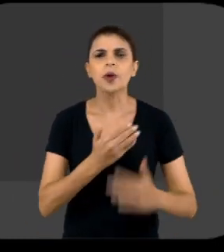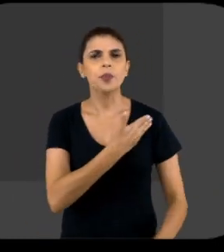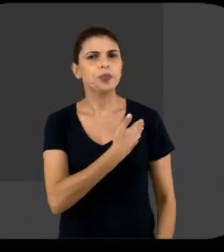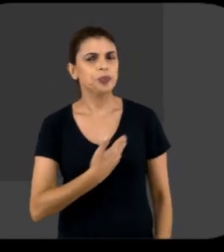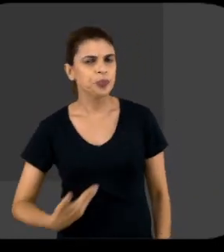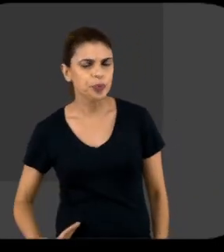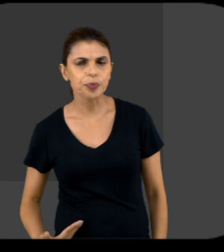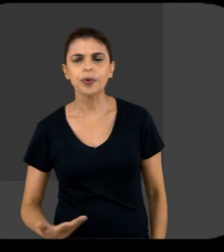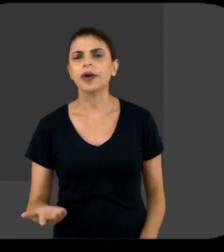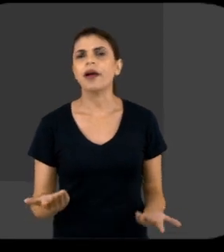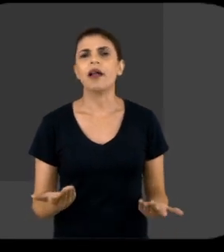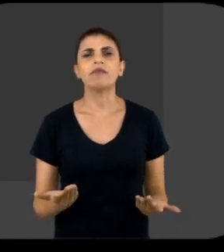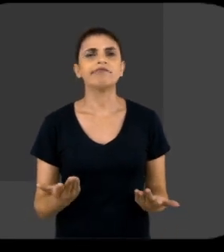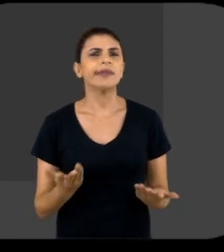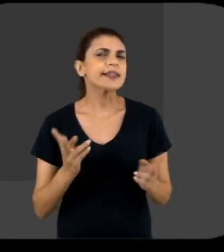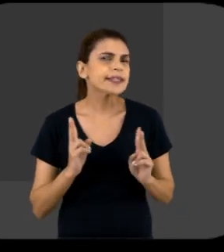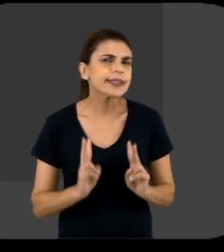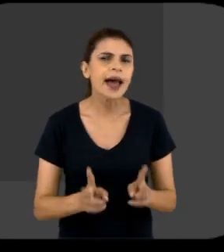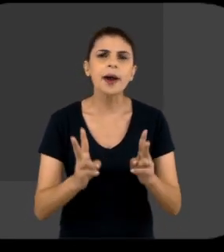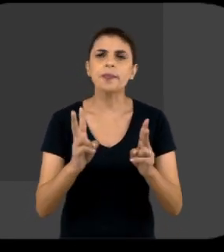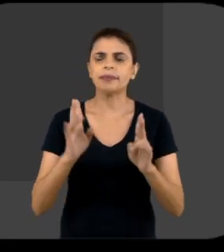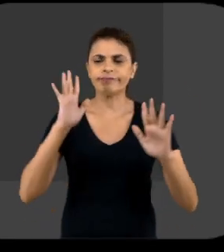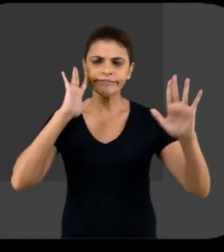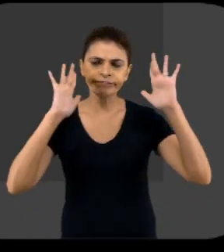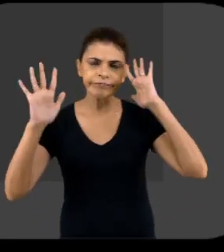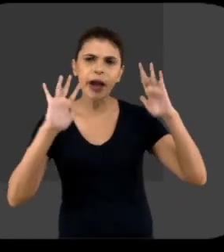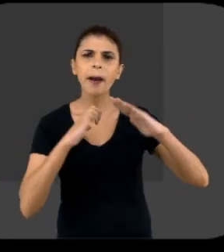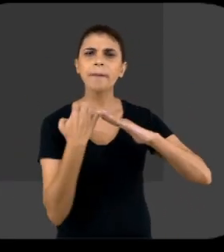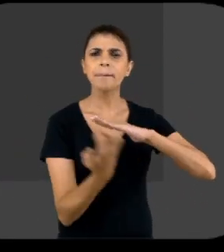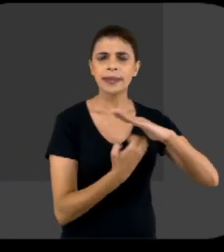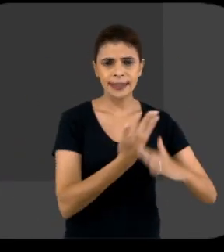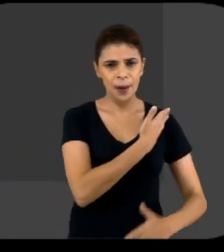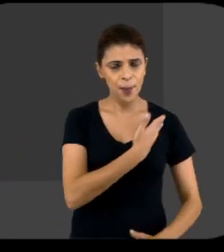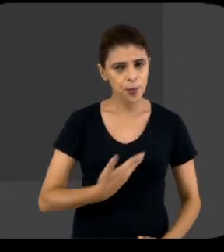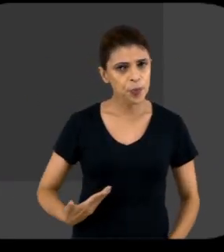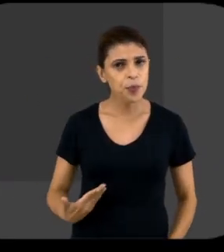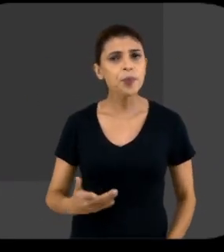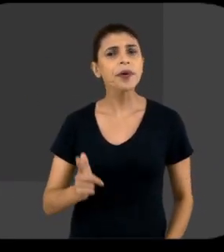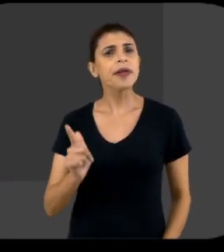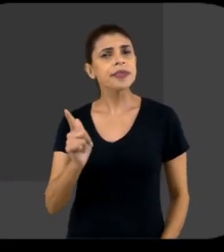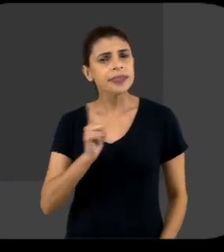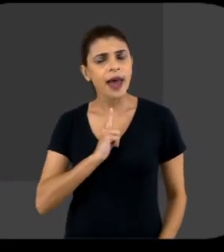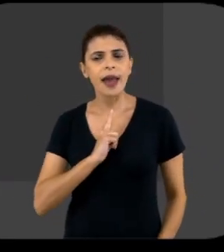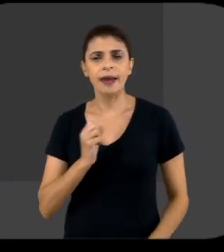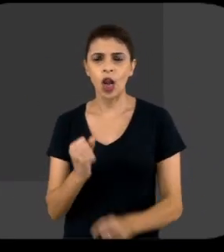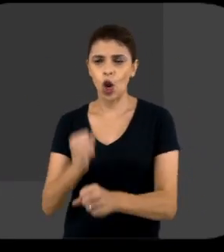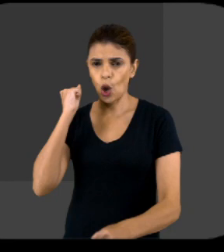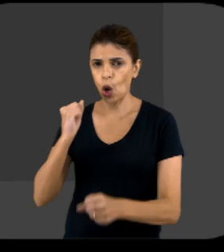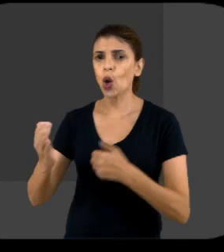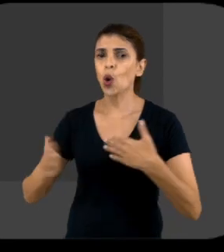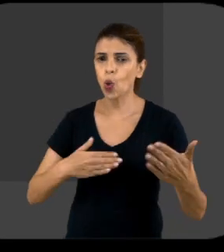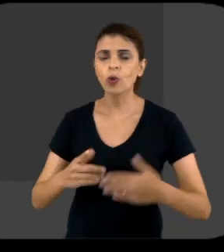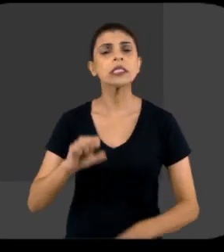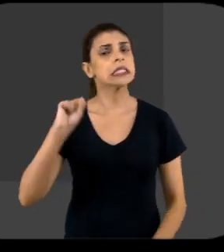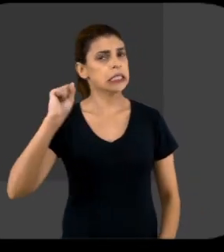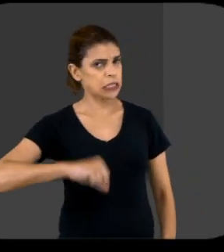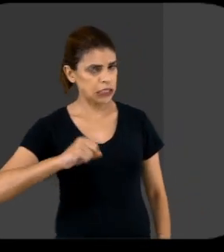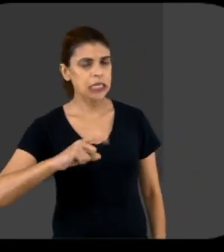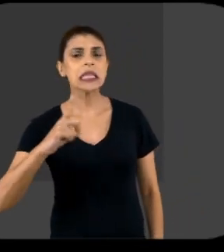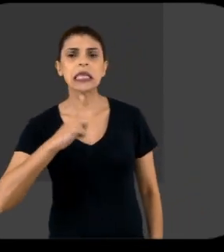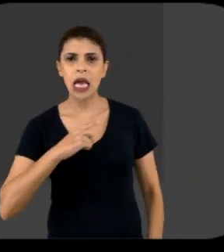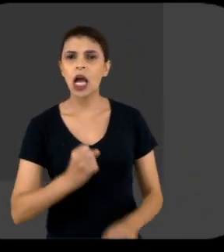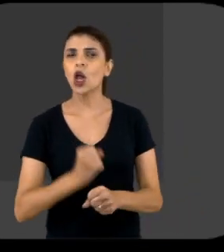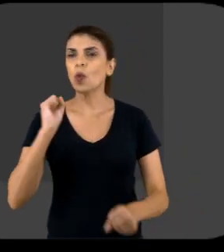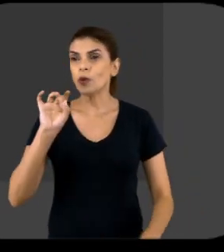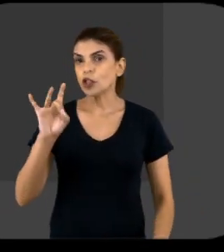instituição pública, que é algo que a gente está sempre se perguntando se a empresa pública tem lucro. Sim, a empresa pública tem lucro, mas a